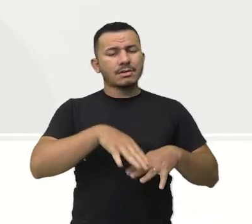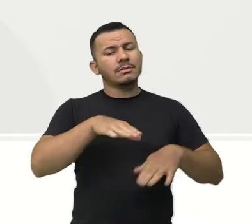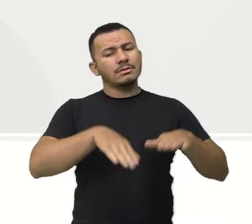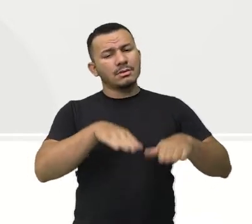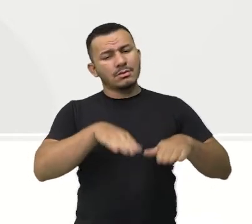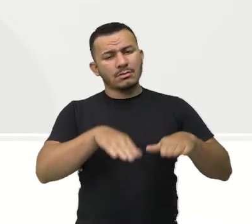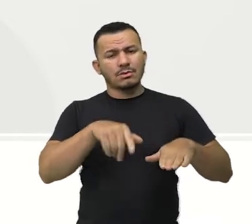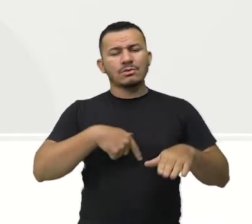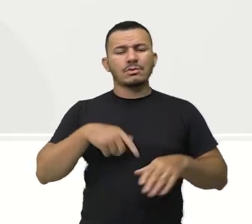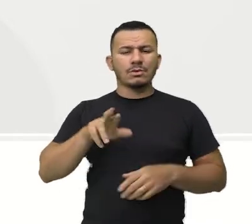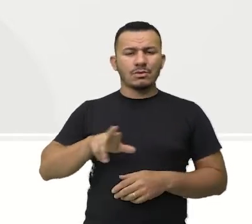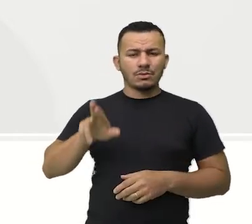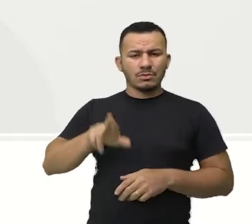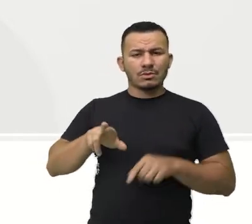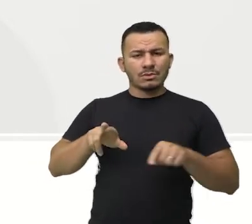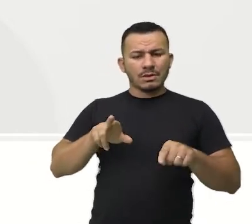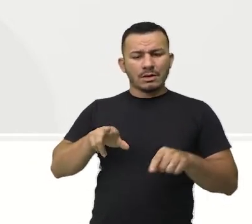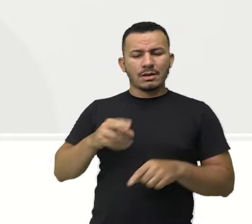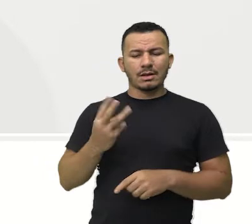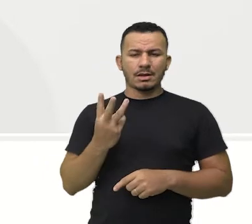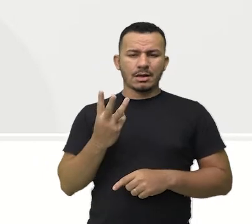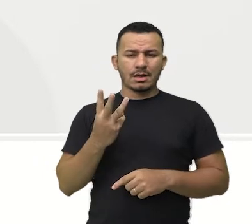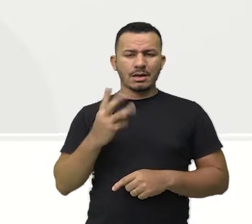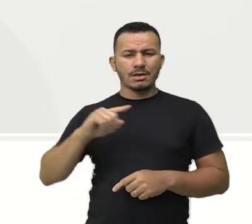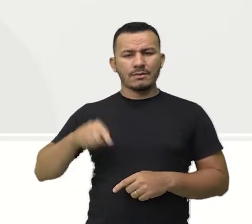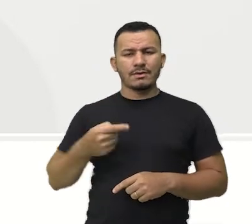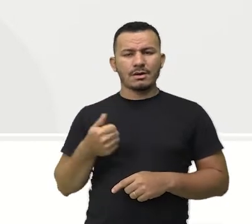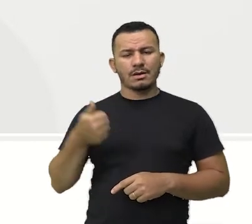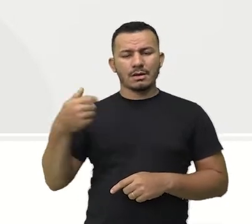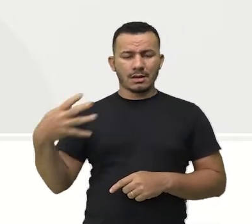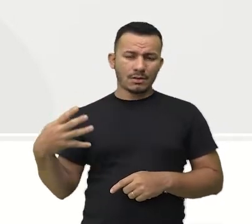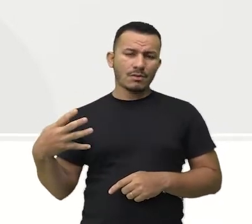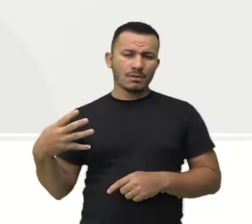legal? Que normalmente a gente utiliza